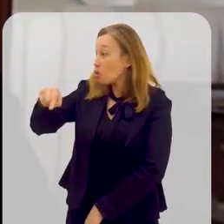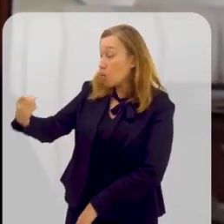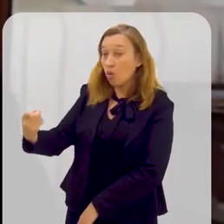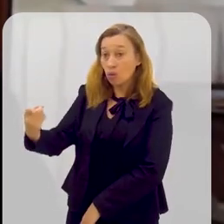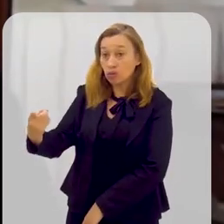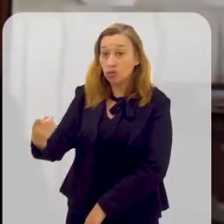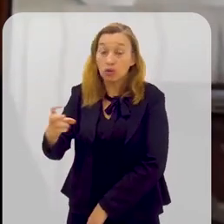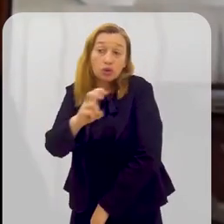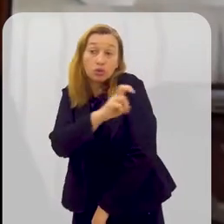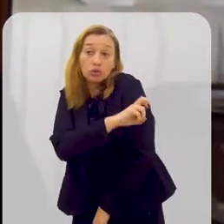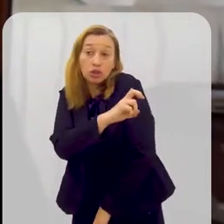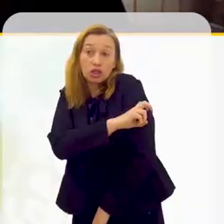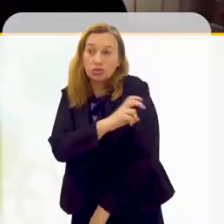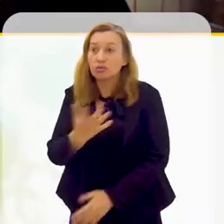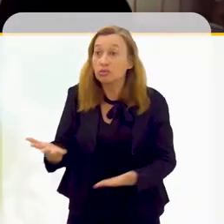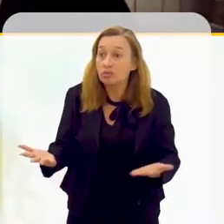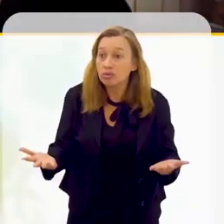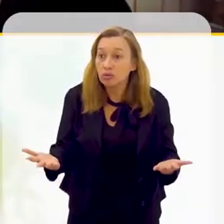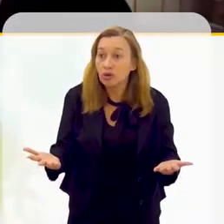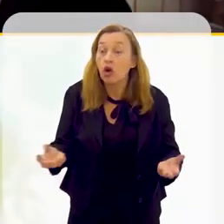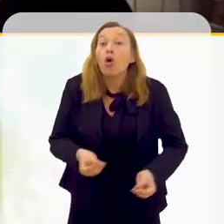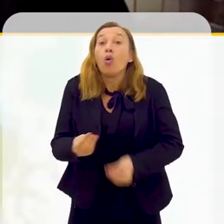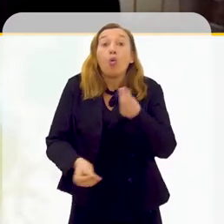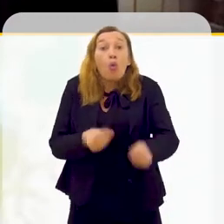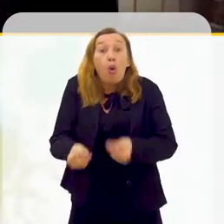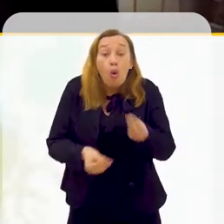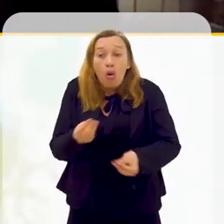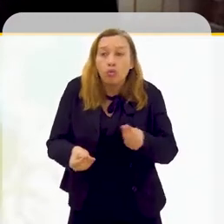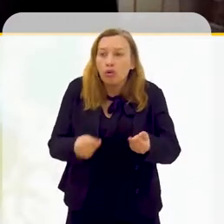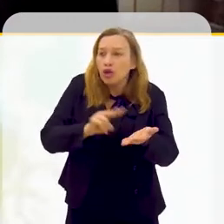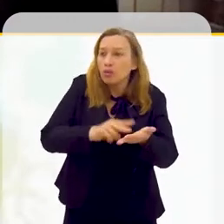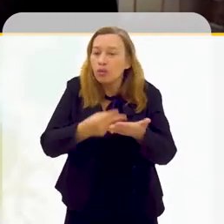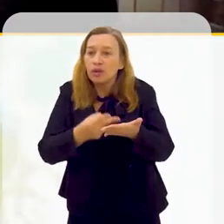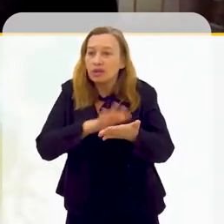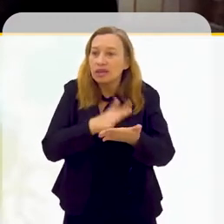quarto e outro que estuda no 5º ano